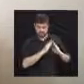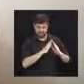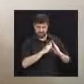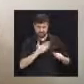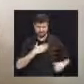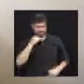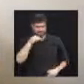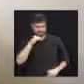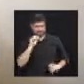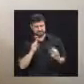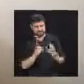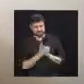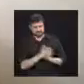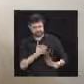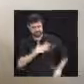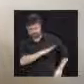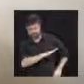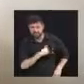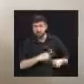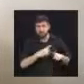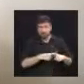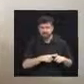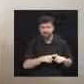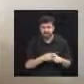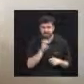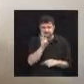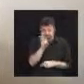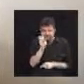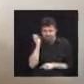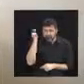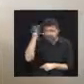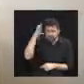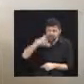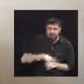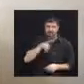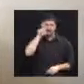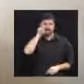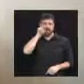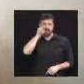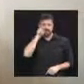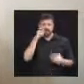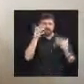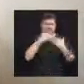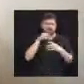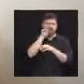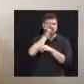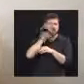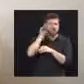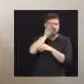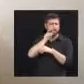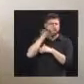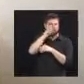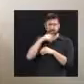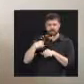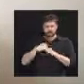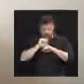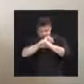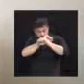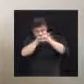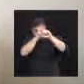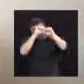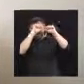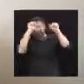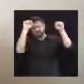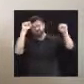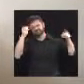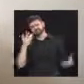casa. E aí 5h30, 5 horas da manhã, tá lá os passarinhos, eles me acordam. Né? Mas que coisa melhor que isso? Acordar